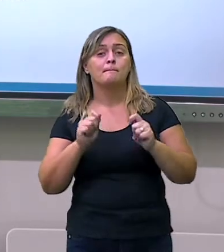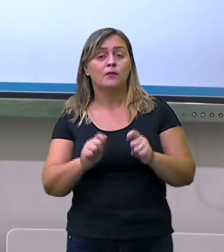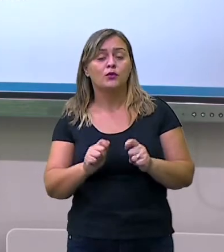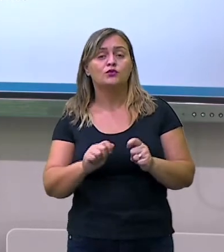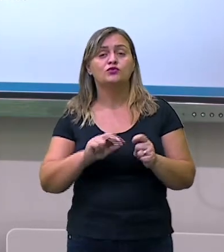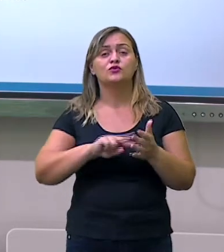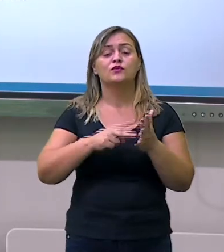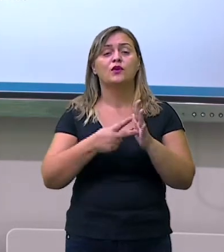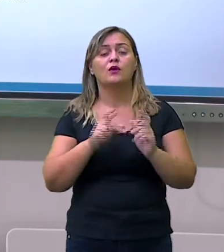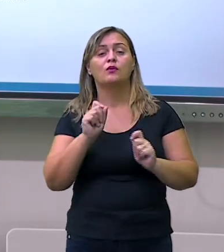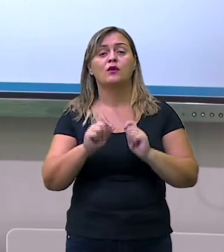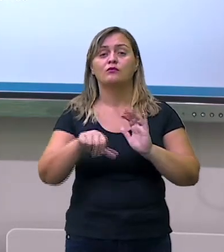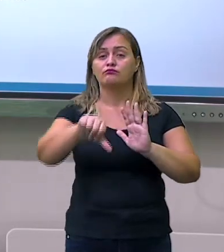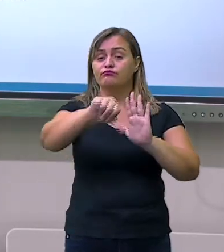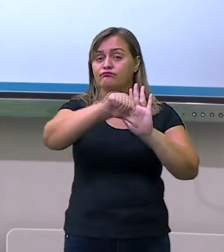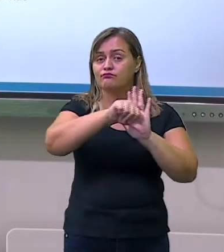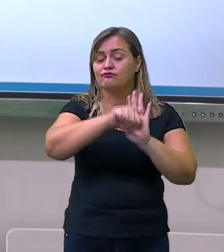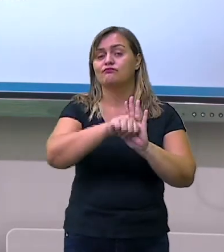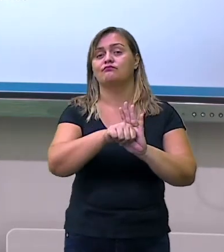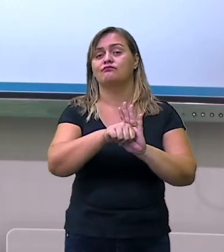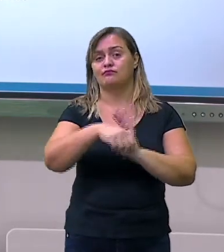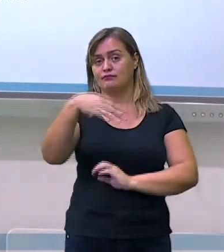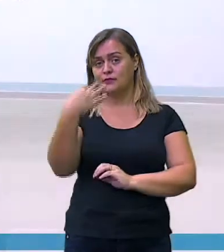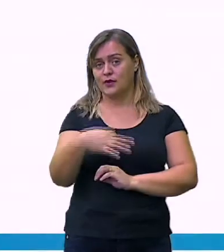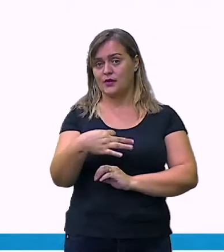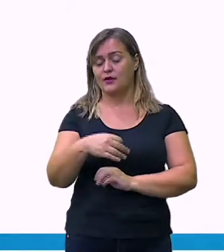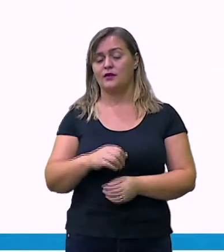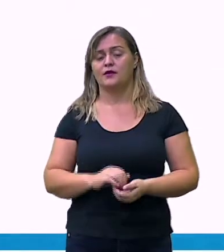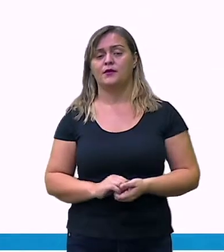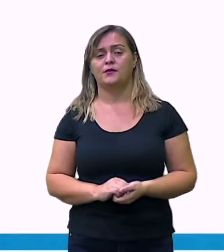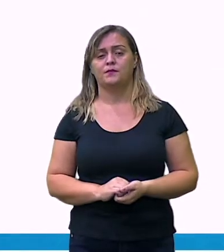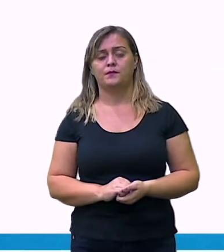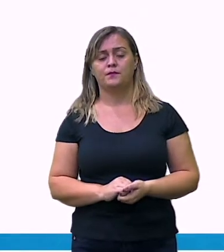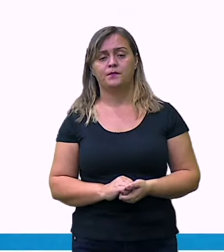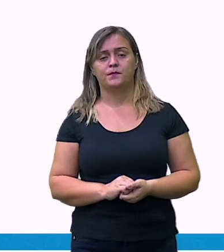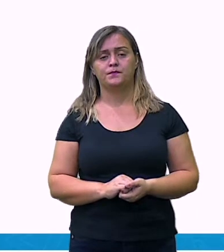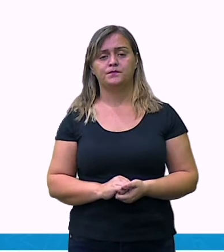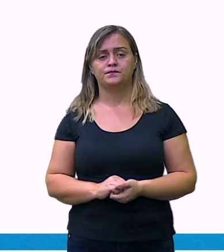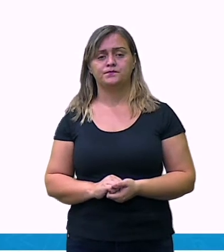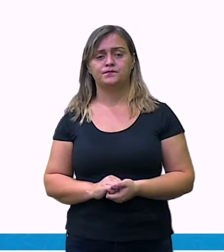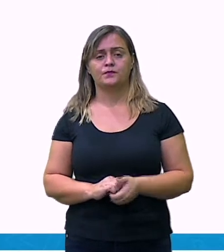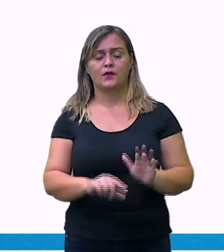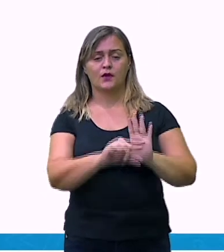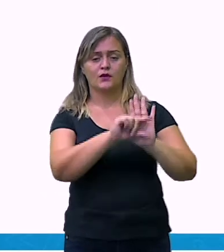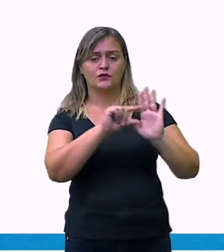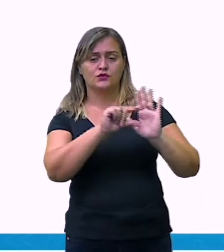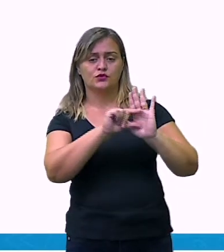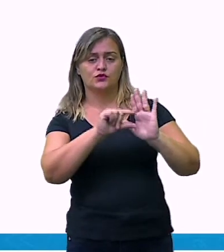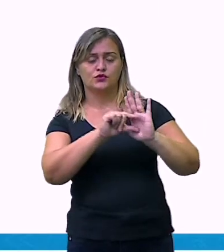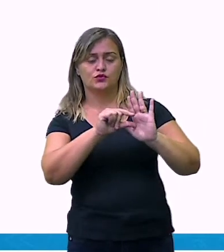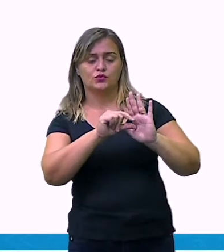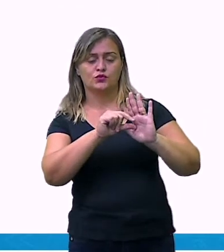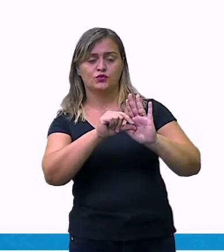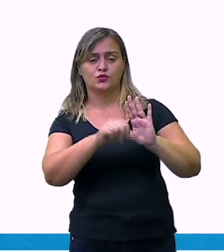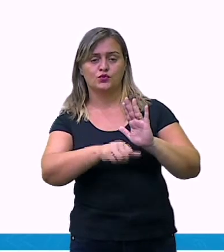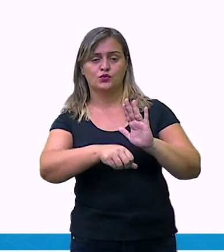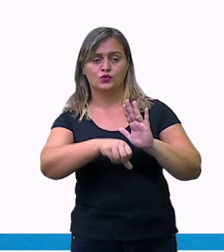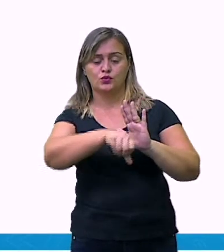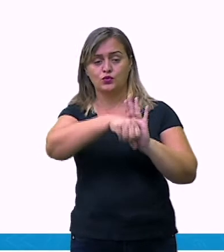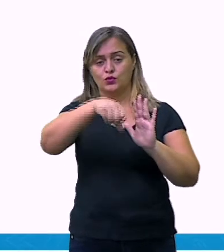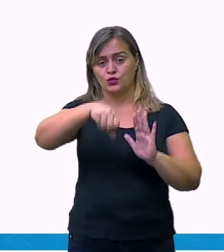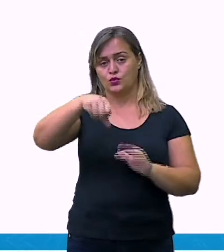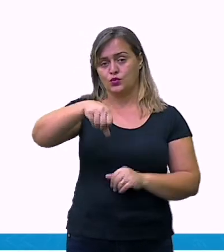perante a nossa lei. Vamos continuar a leitura? Artigo 9º. Todo acusado é